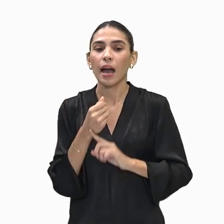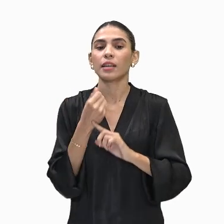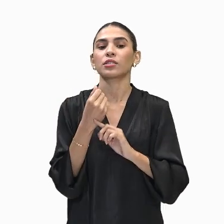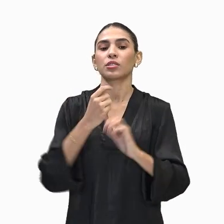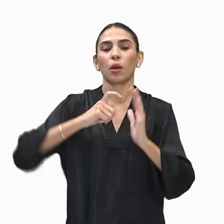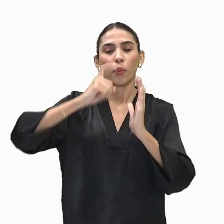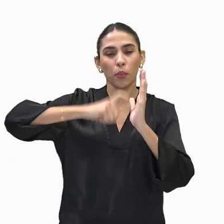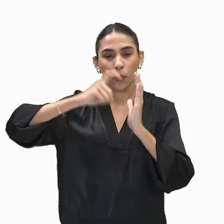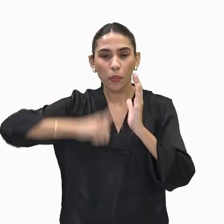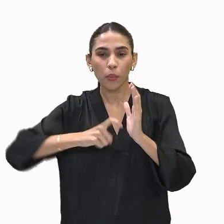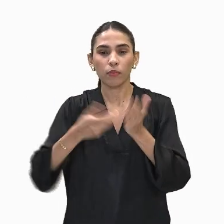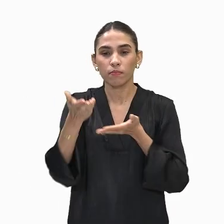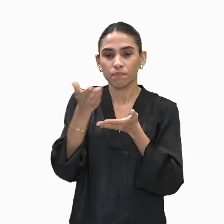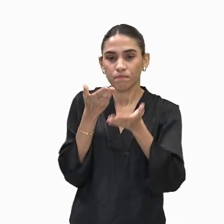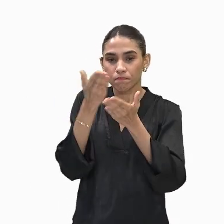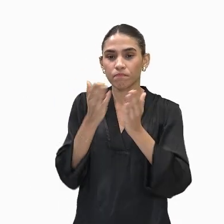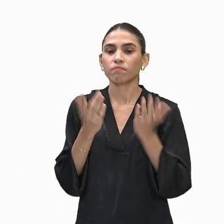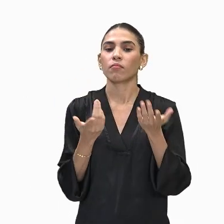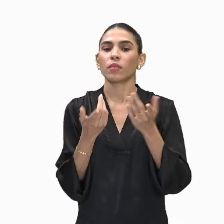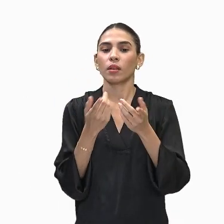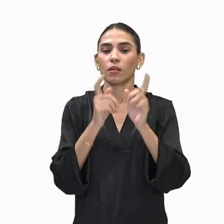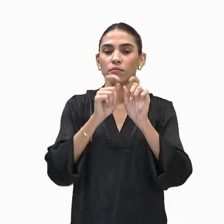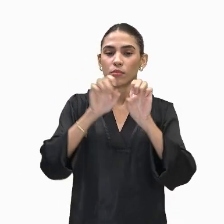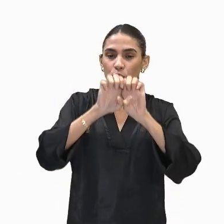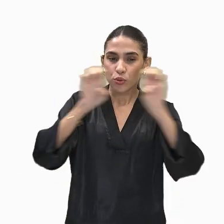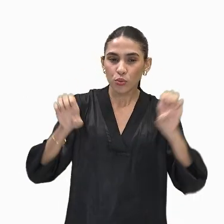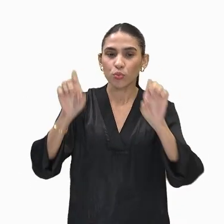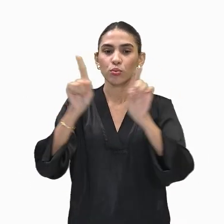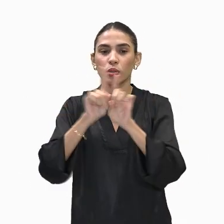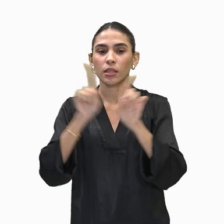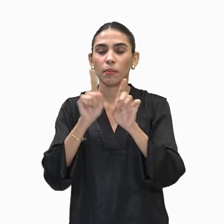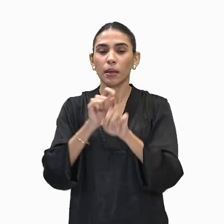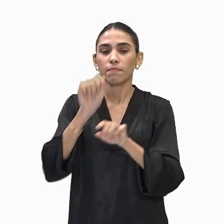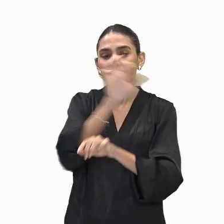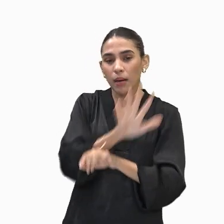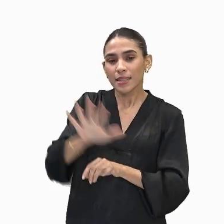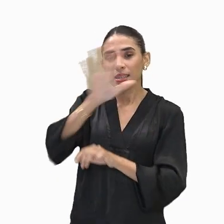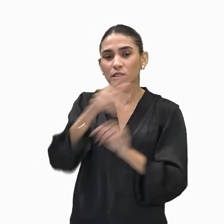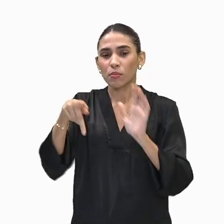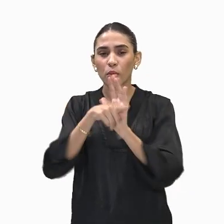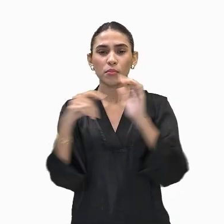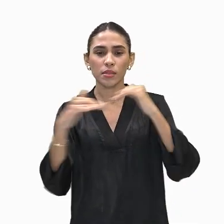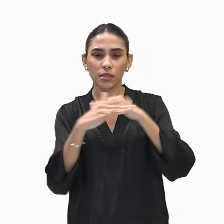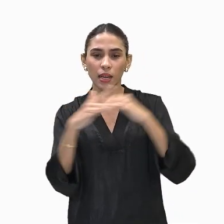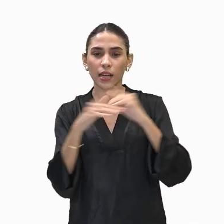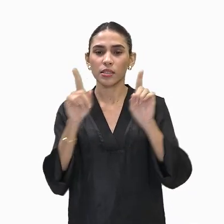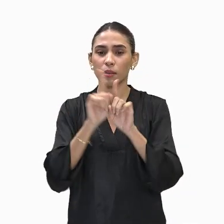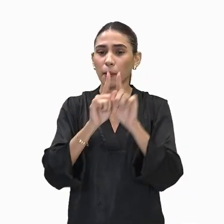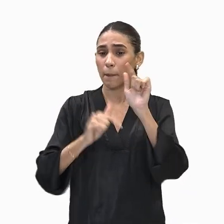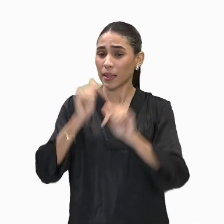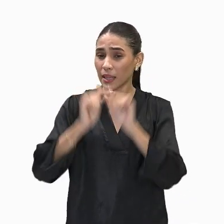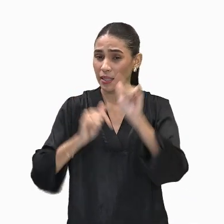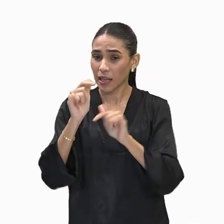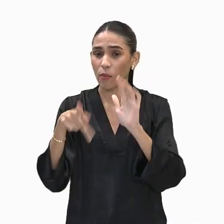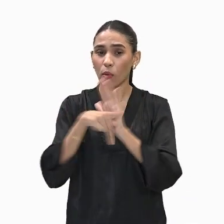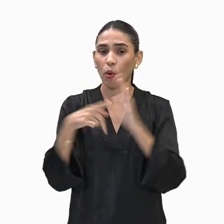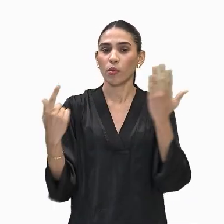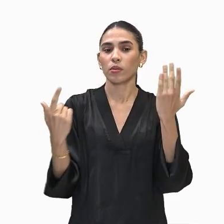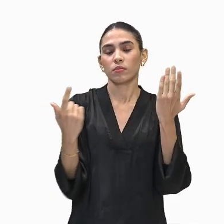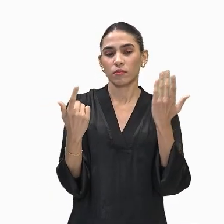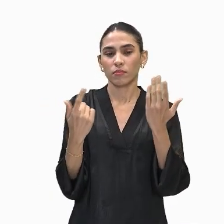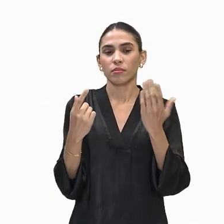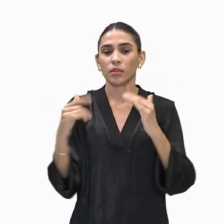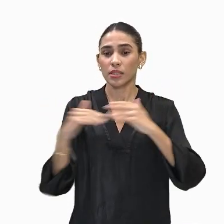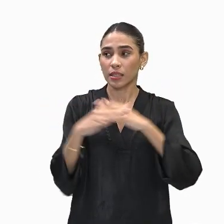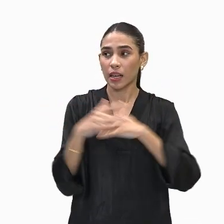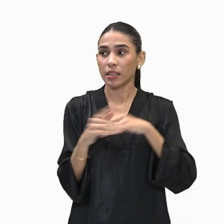paisagem urbana, com os equipamentos urbanos, com outras intervenções, sobrepondo-se incessantemente